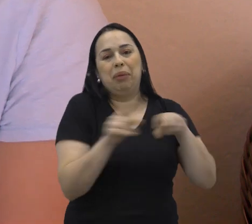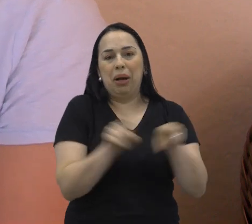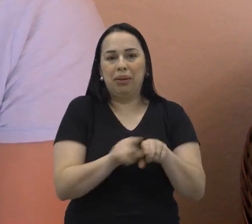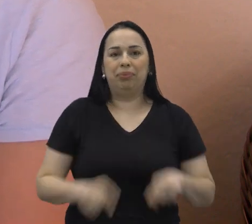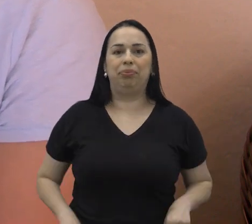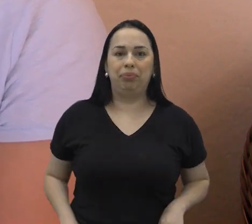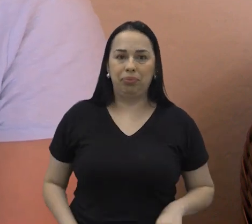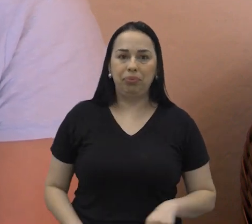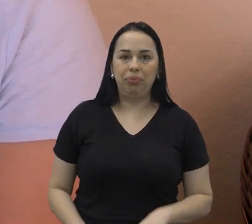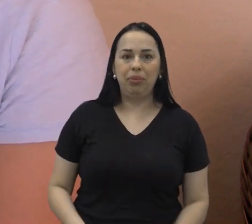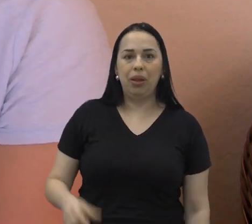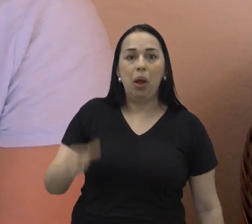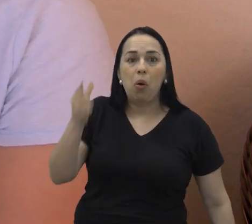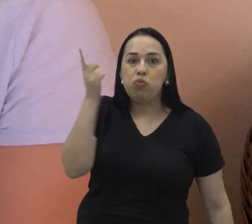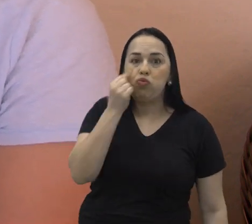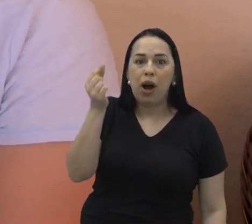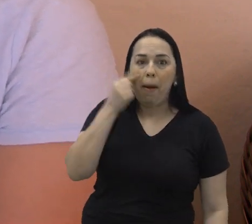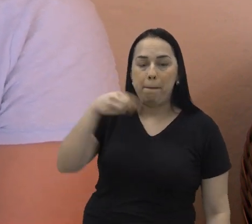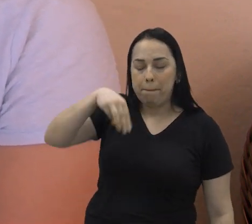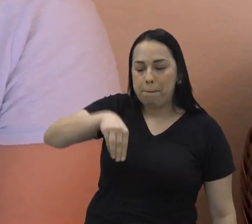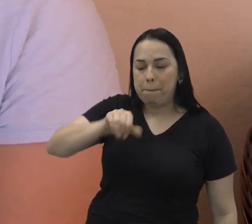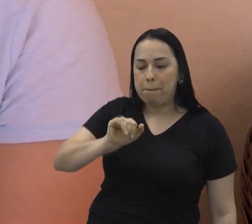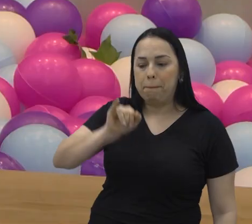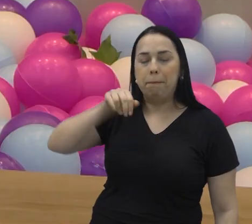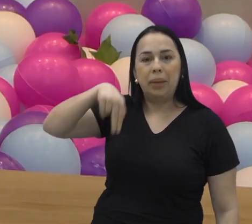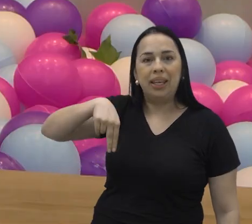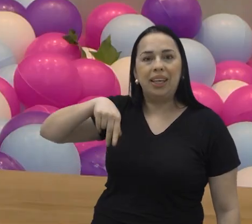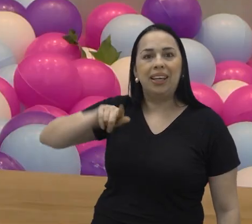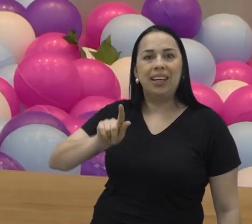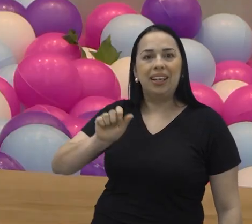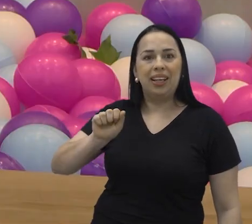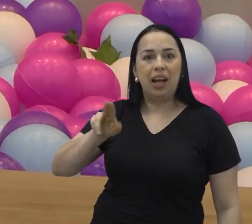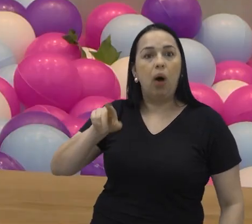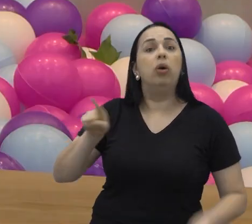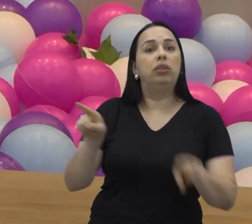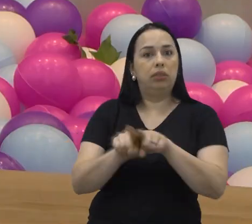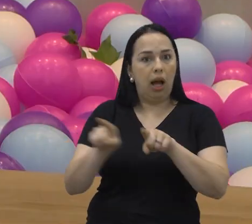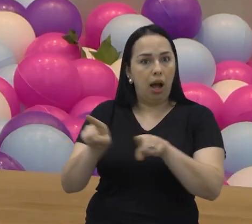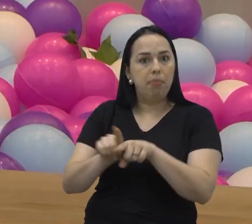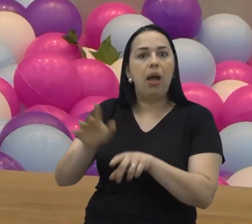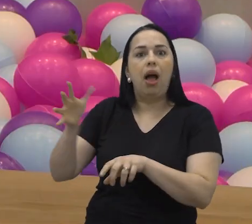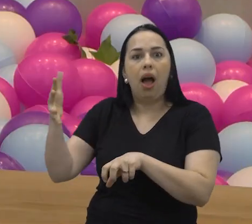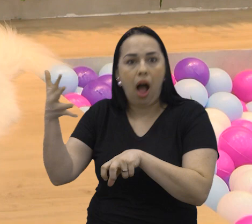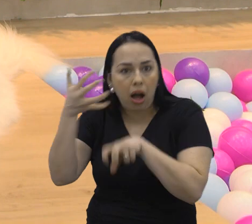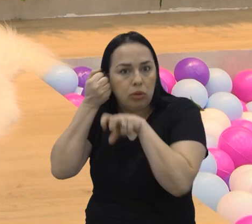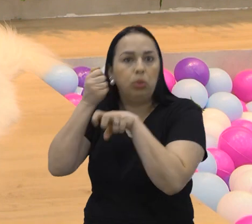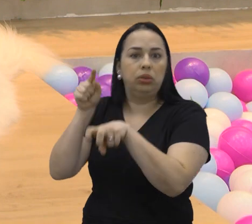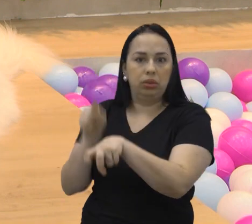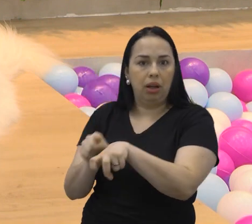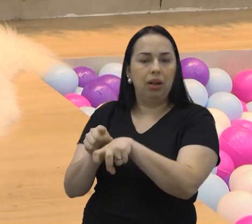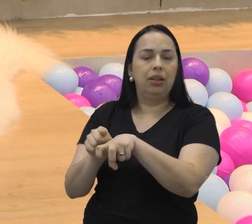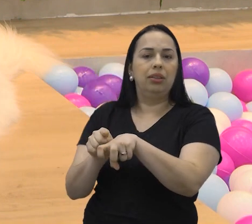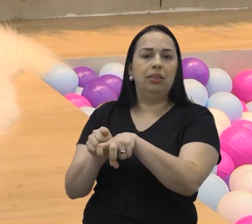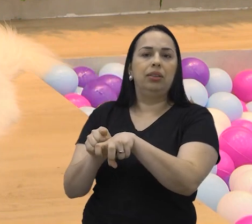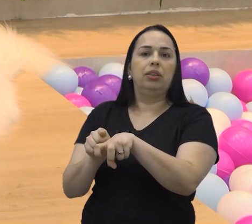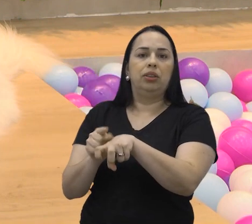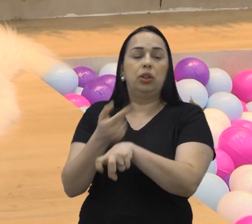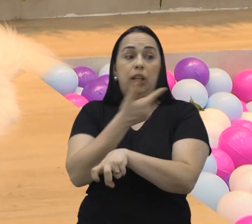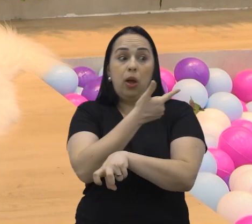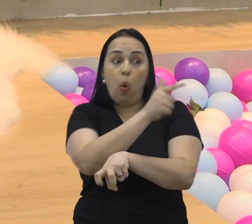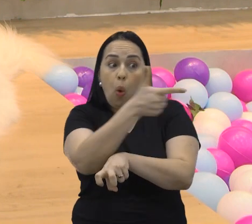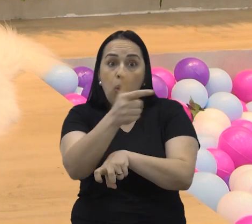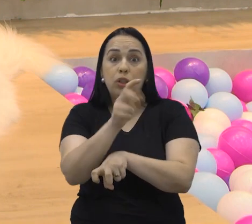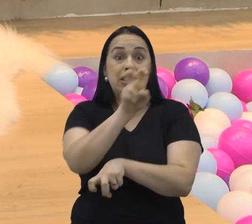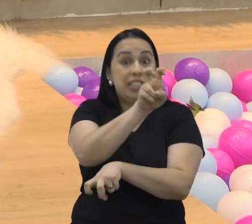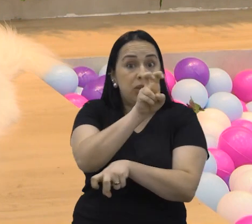coração falou mais alto e a gente acabou ficando com ela também. O Mingau Leonardo, esse lindo gato branco, também foi adotado e ampliou